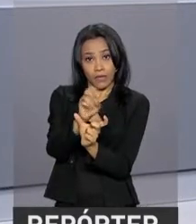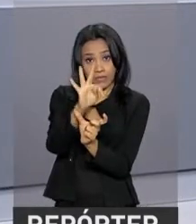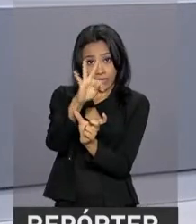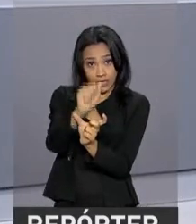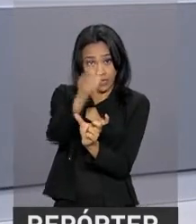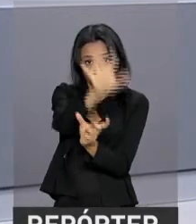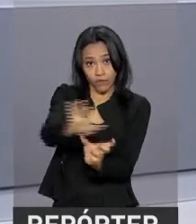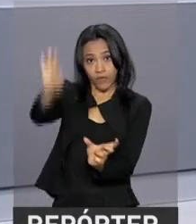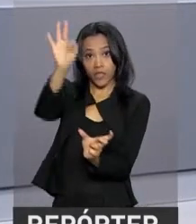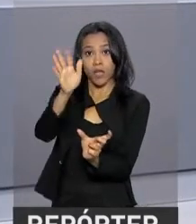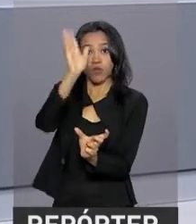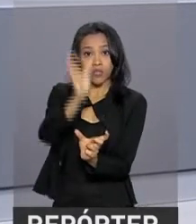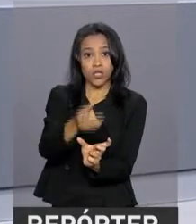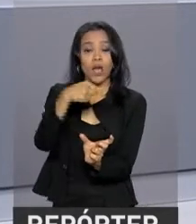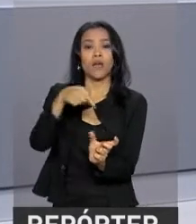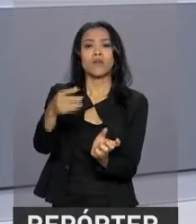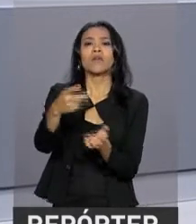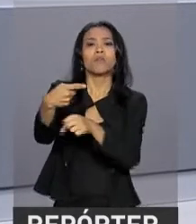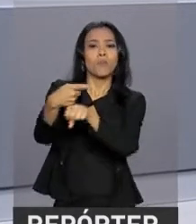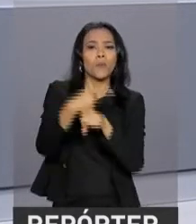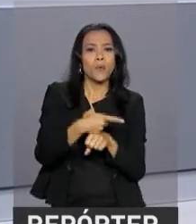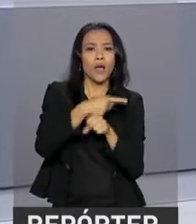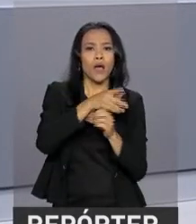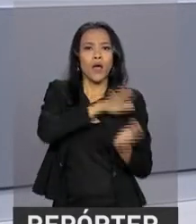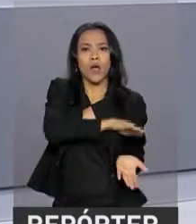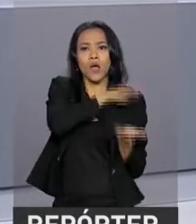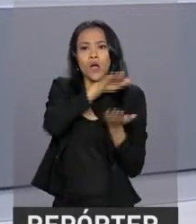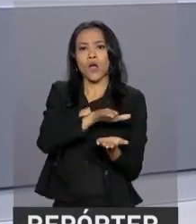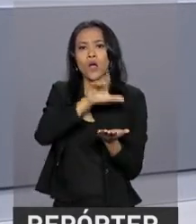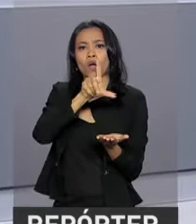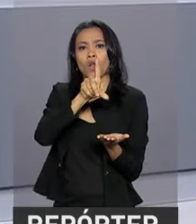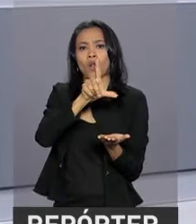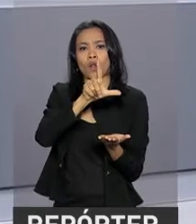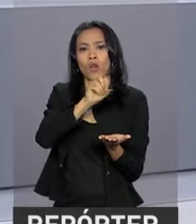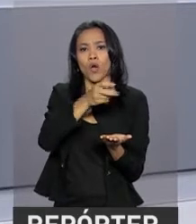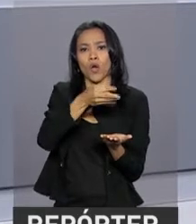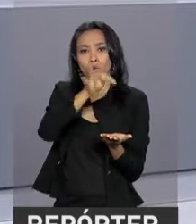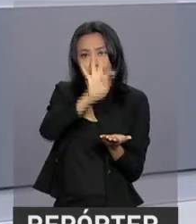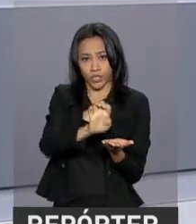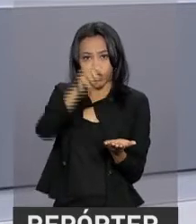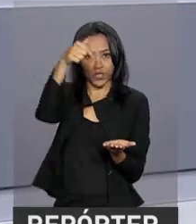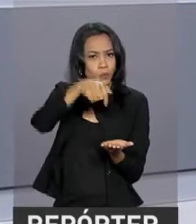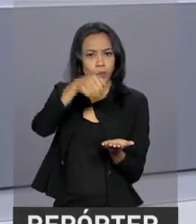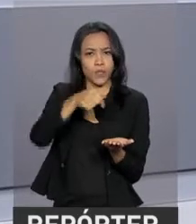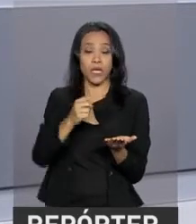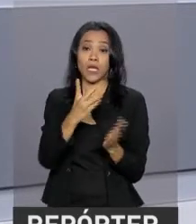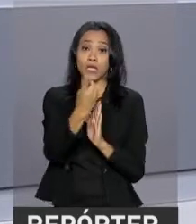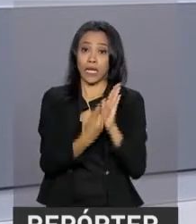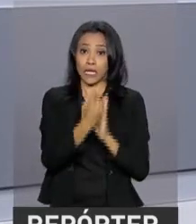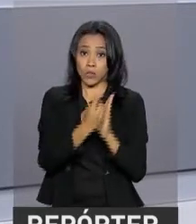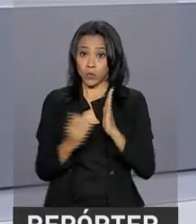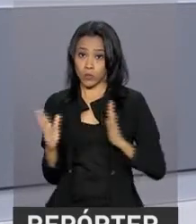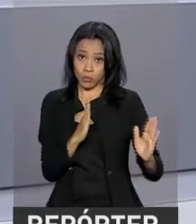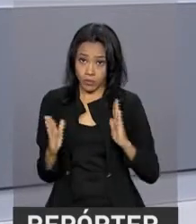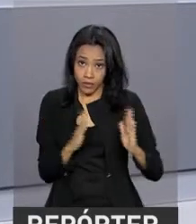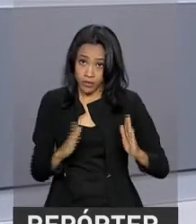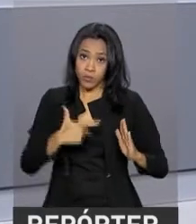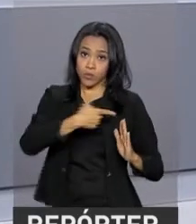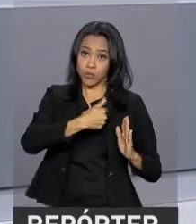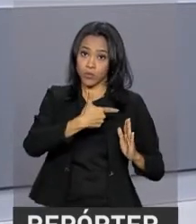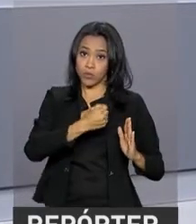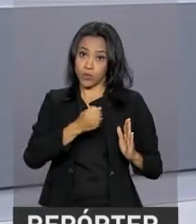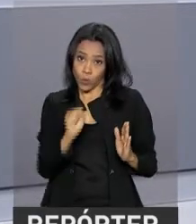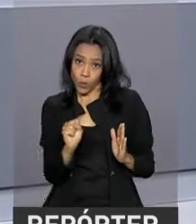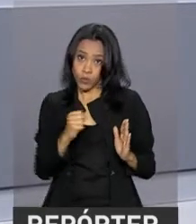ao lote residual de restituição do imposto de renda o lote contempla declarações referentes aos exercícios de 2008